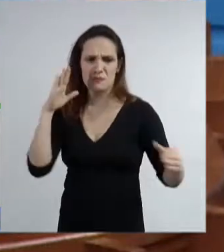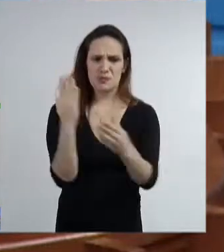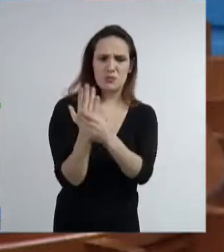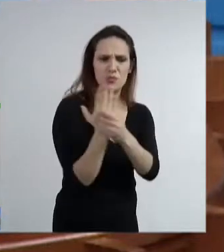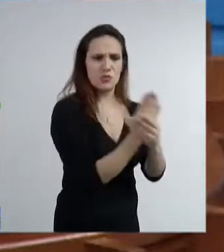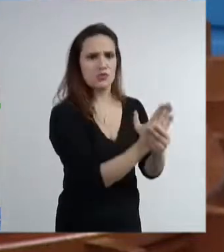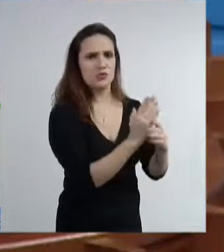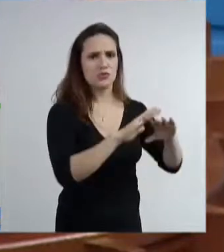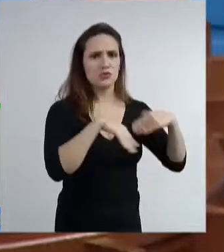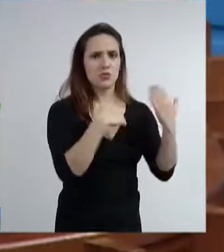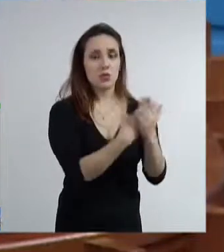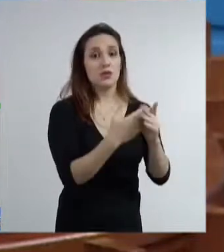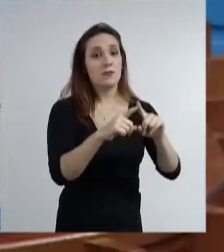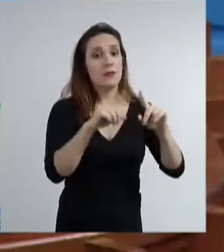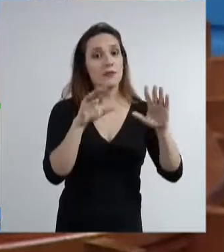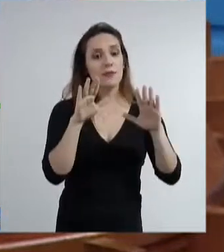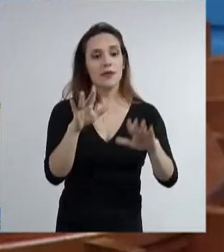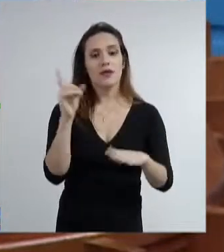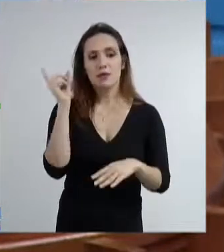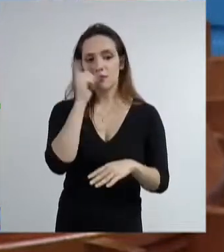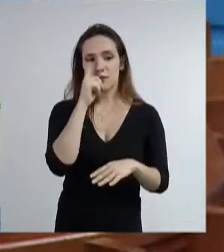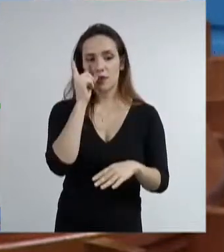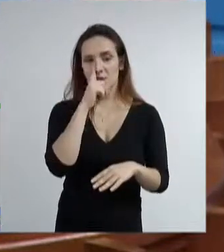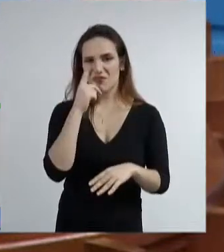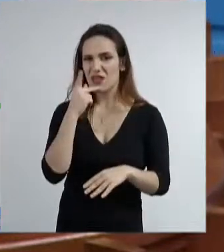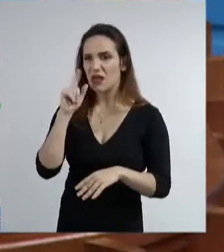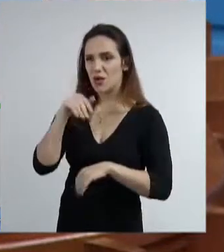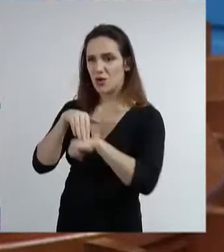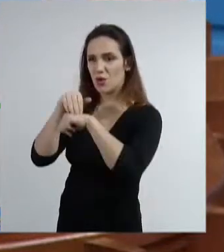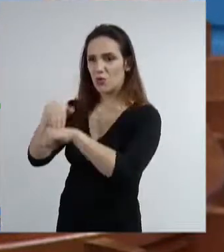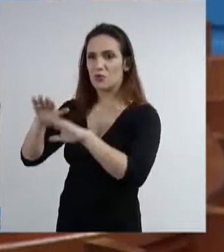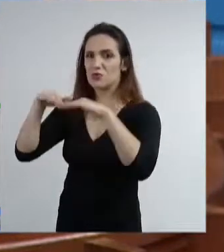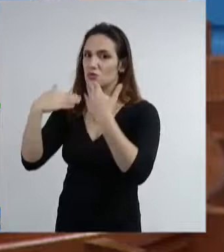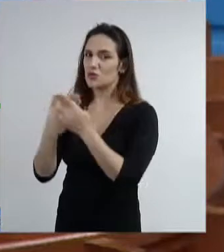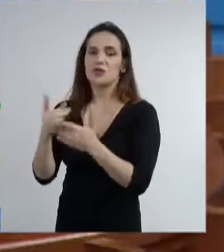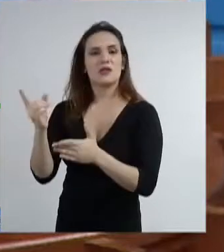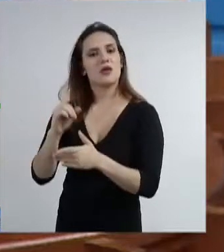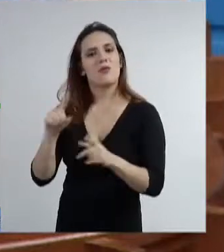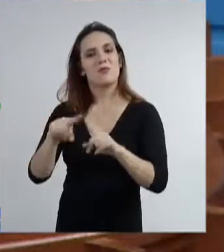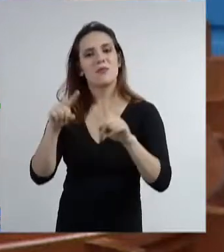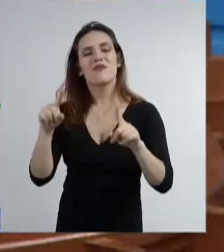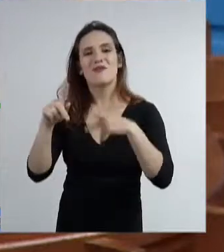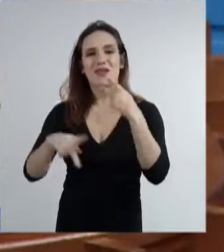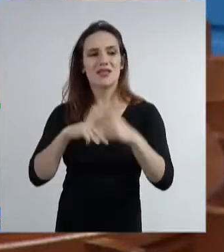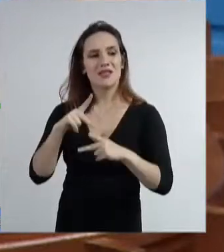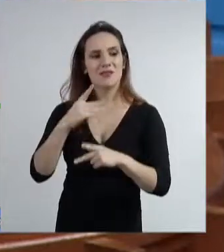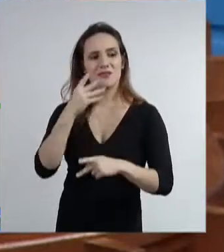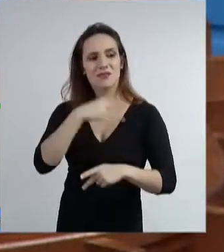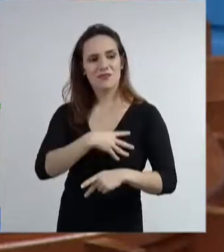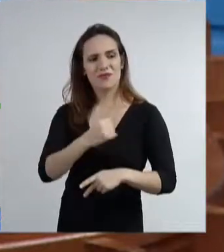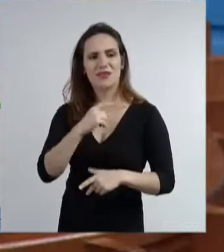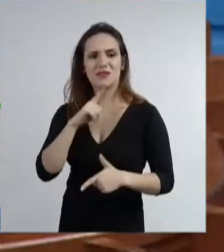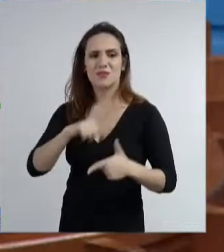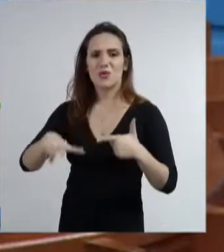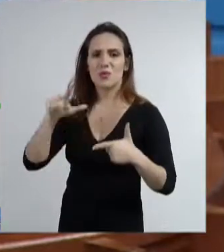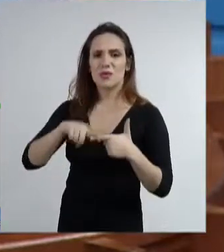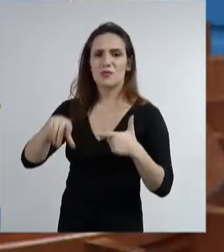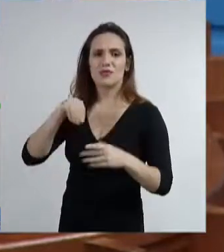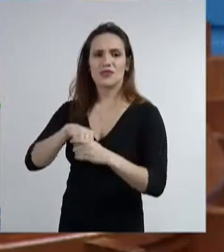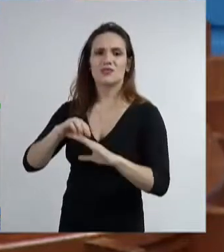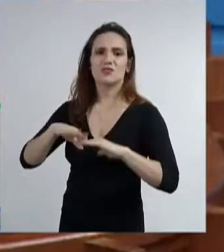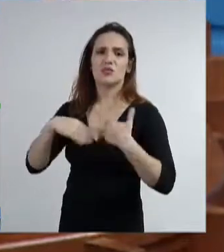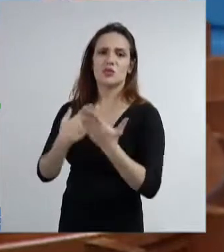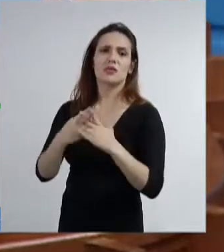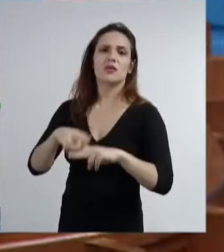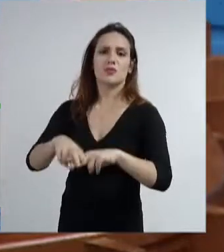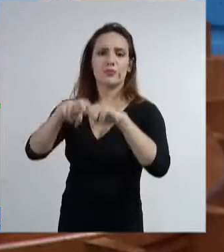em Campo Grande, a mãe não culpa a escola, mas relatou que a filha apresentou conflitos. E é esse cenário